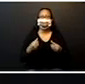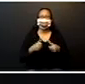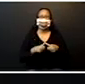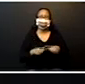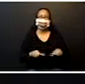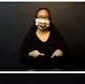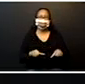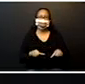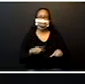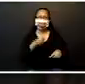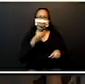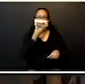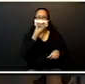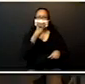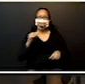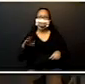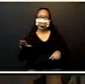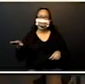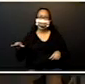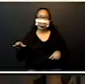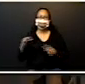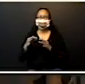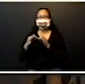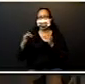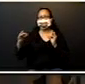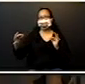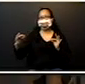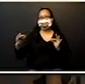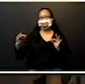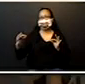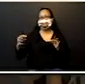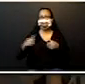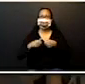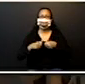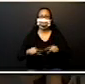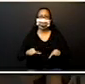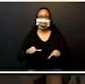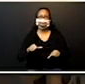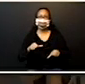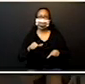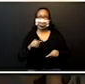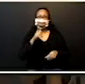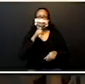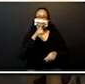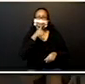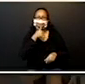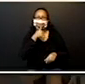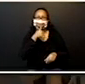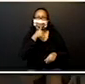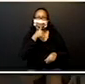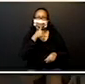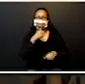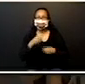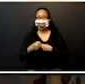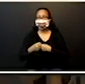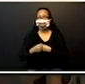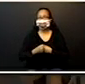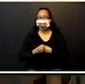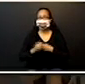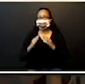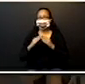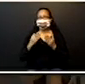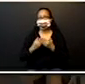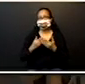escola? Tá? Eles ficam tristes, mas se eles estiverem perto da escola, eles vão ficar